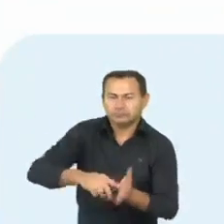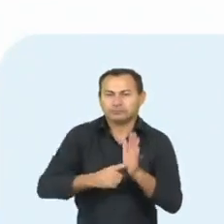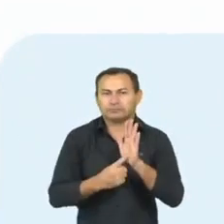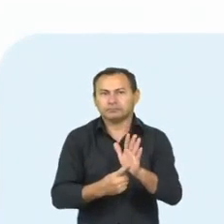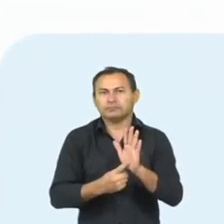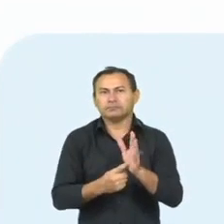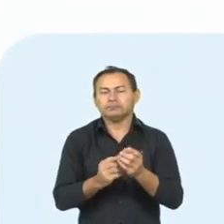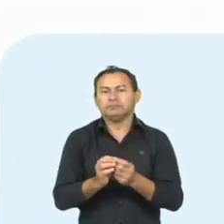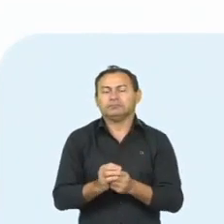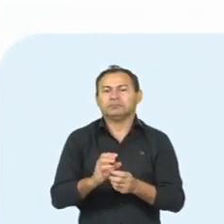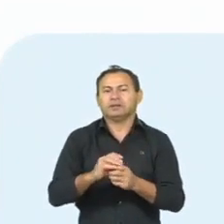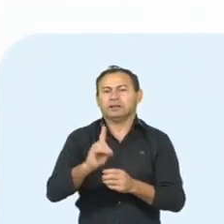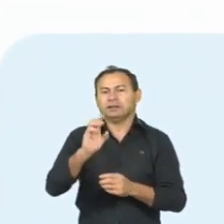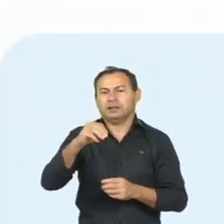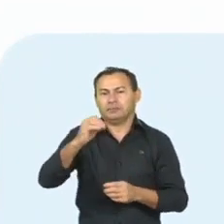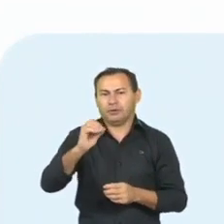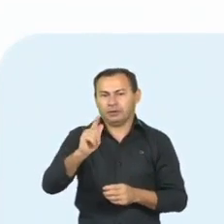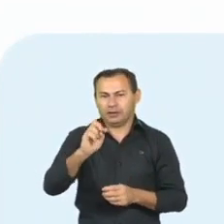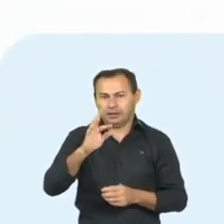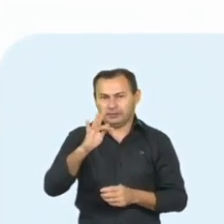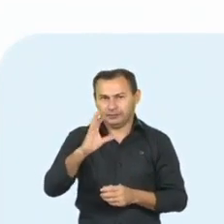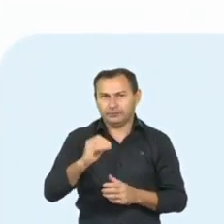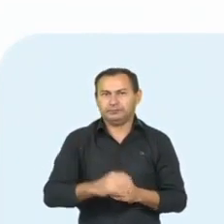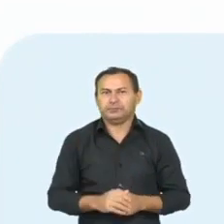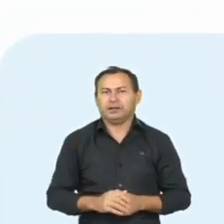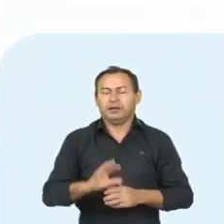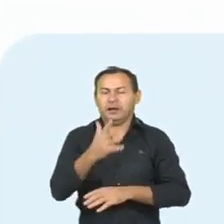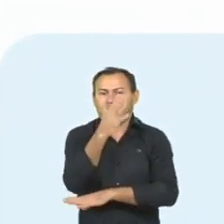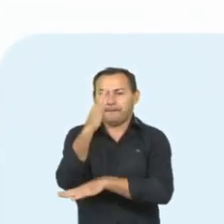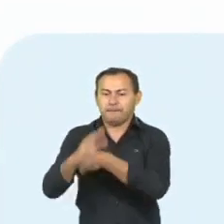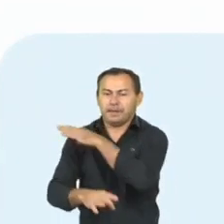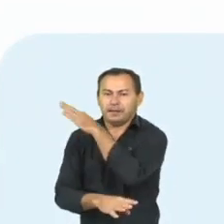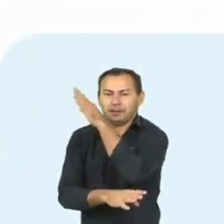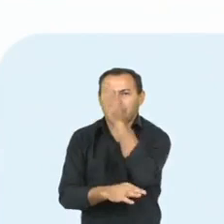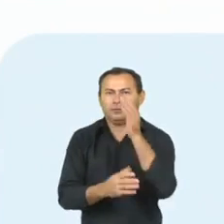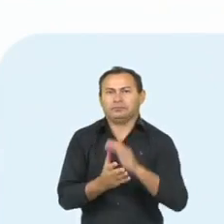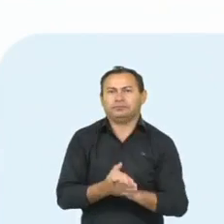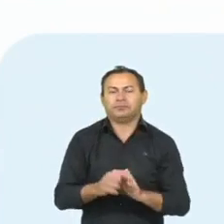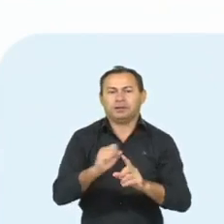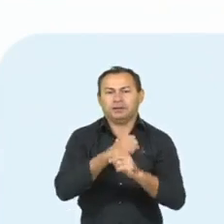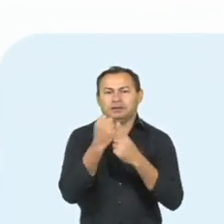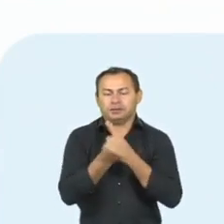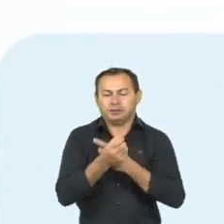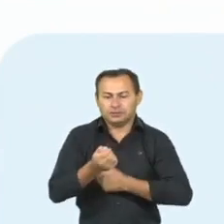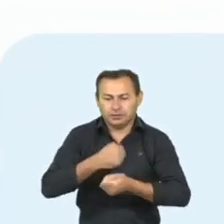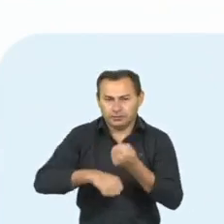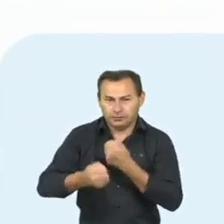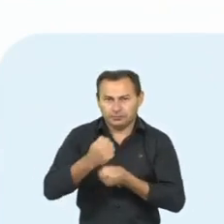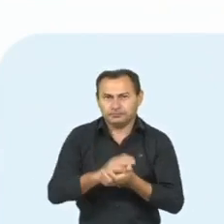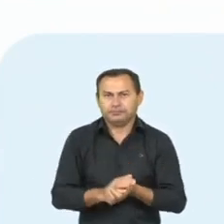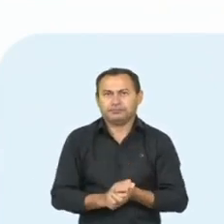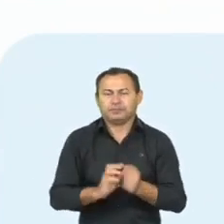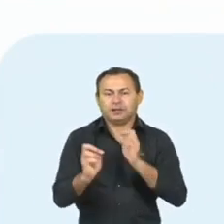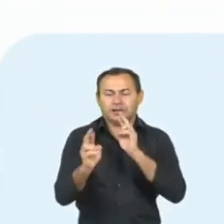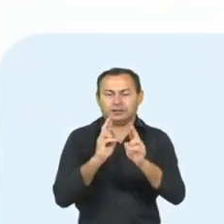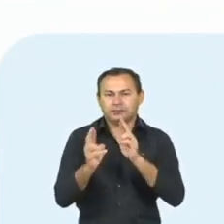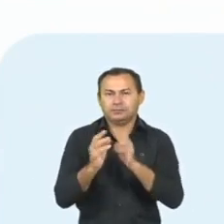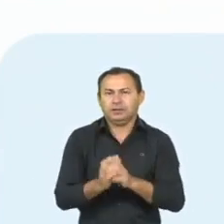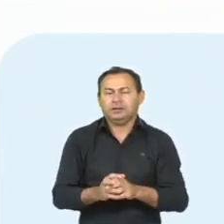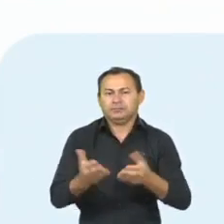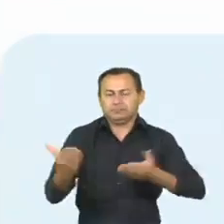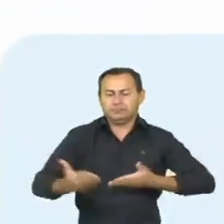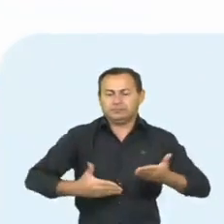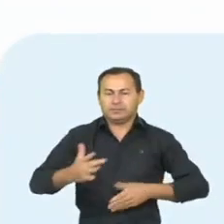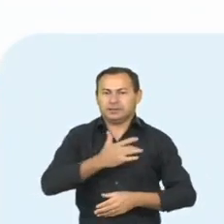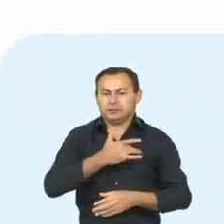indicadores demográficos, ambientais, socioeconômicos, relacionados aos serviços